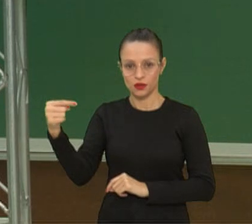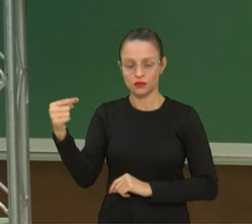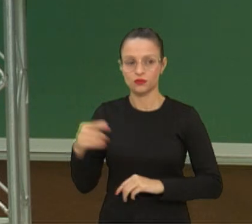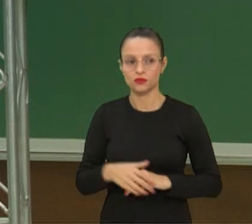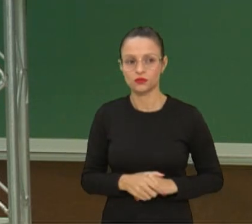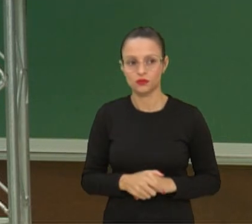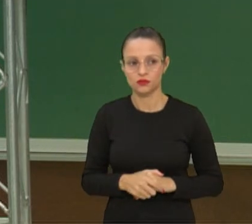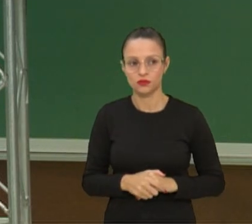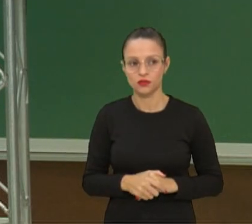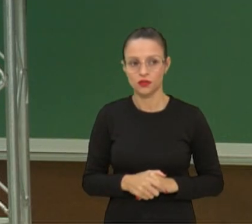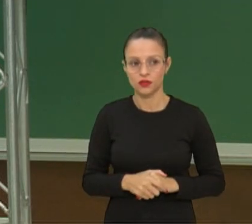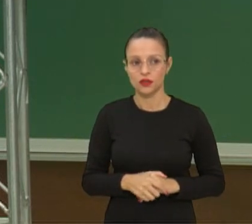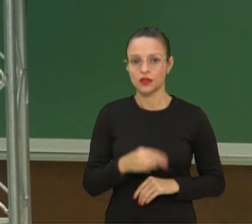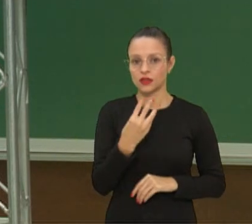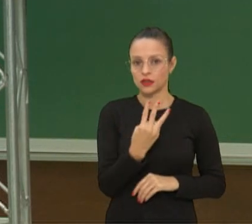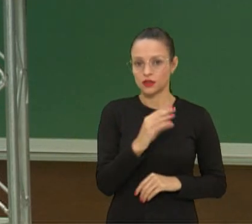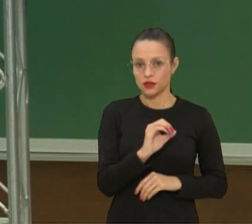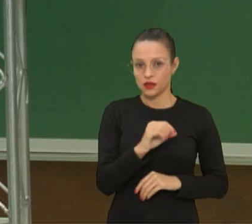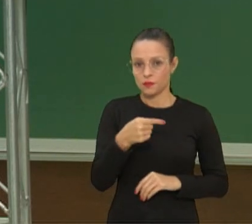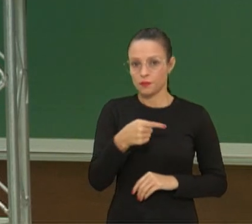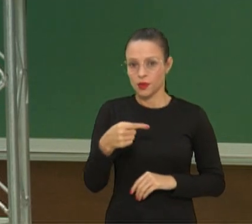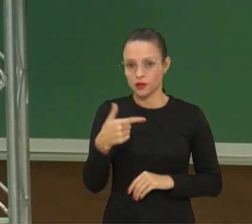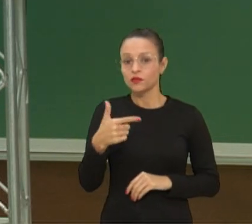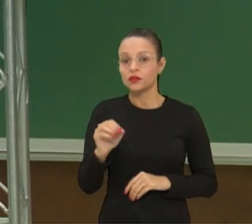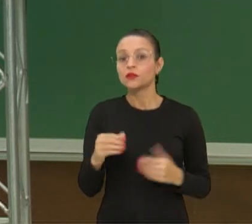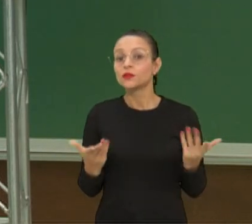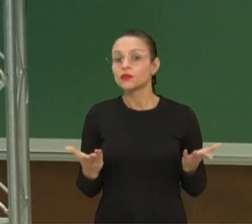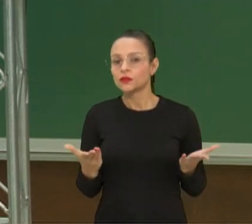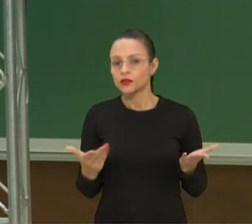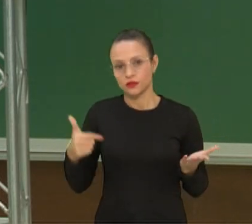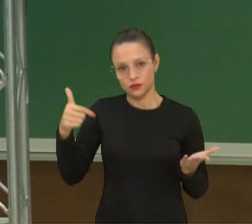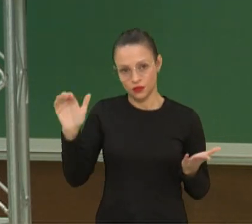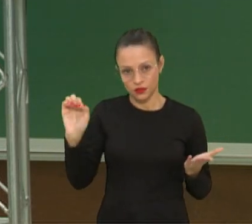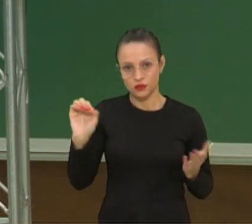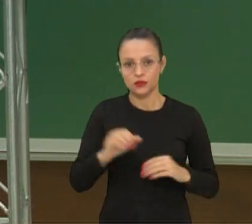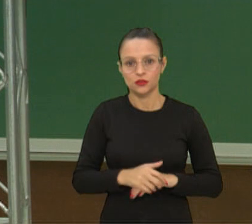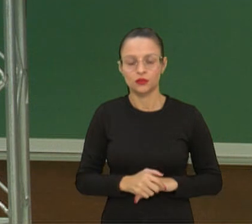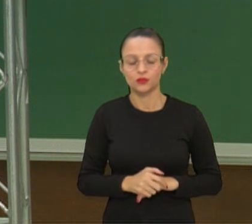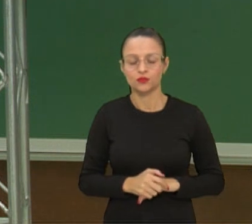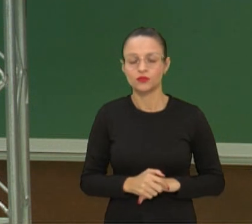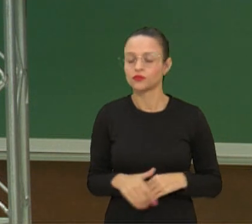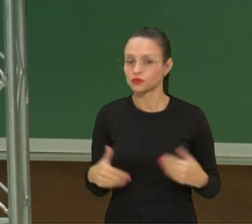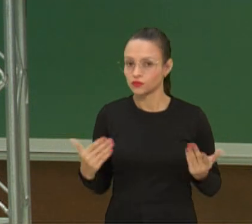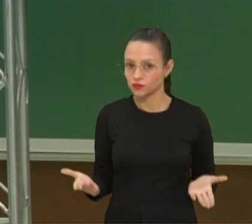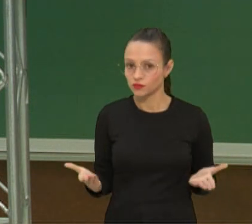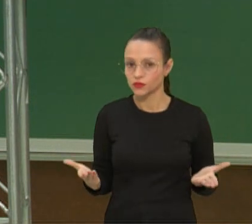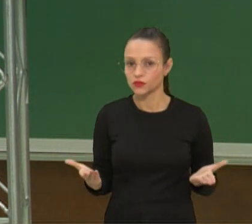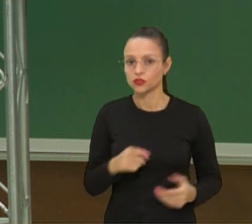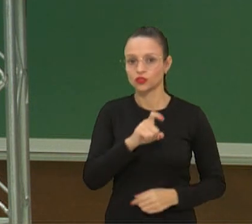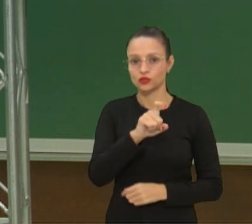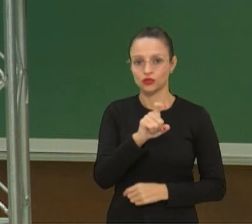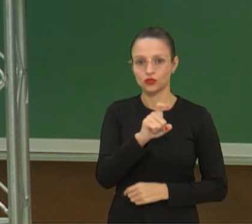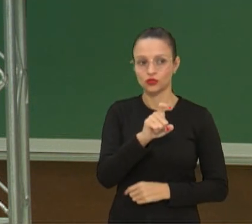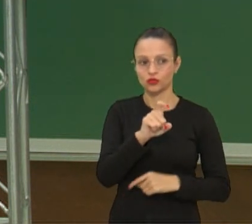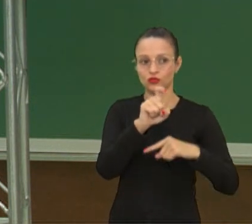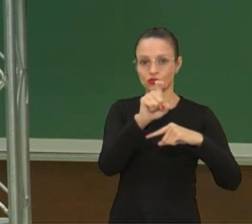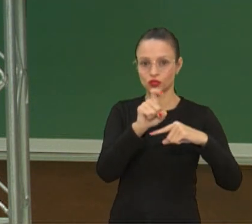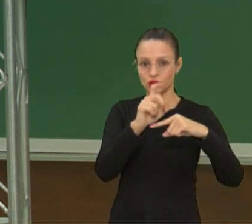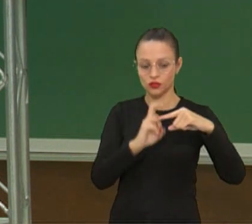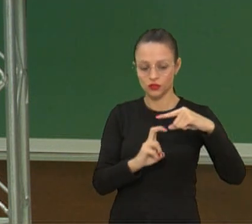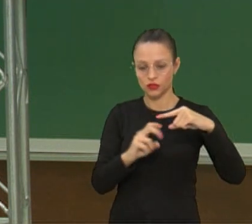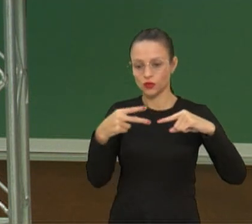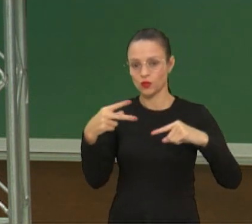veja. 30 menos 20. Quanto é? 10. Então, x sobre 5